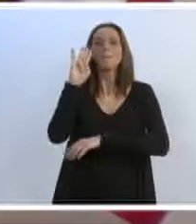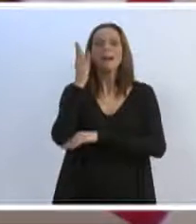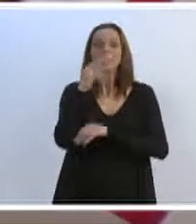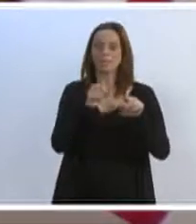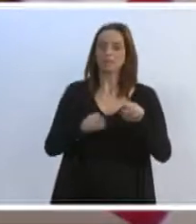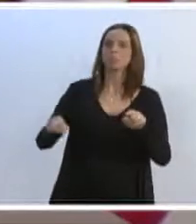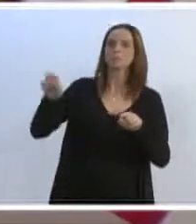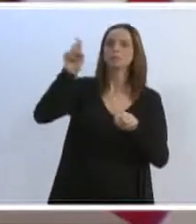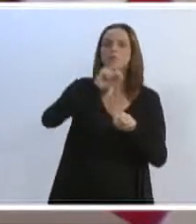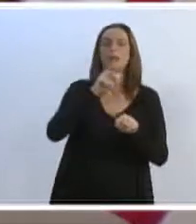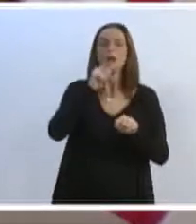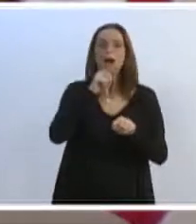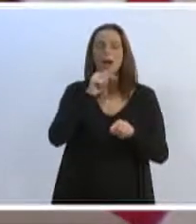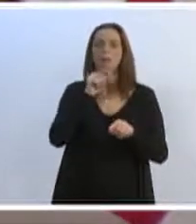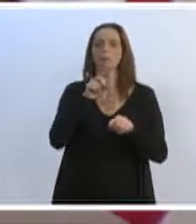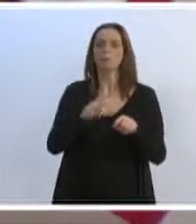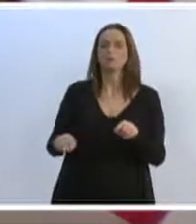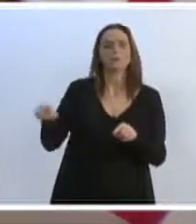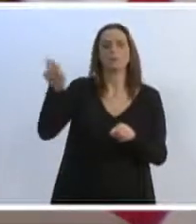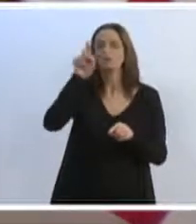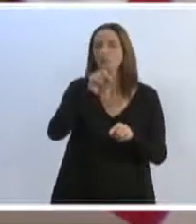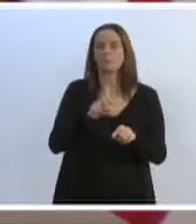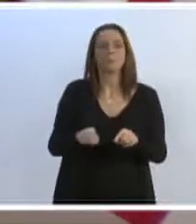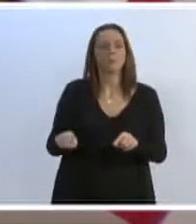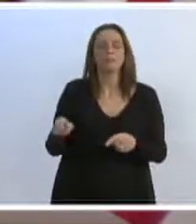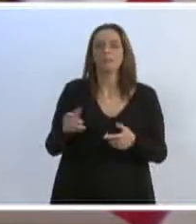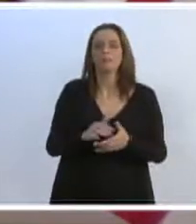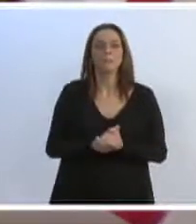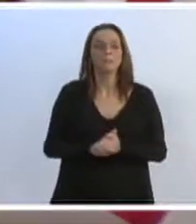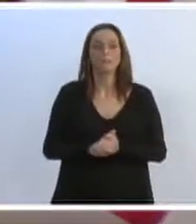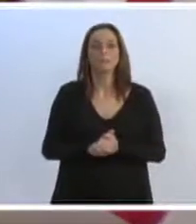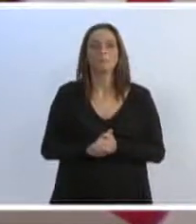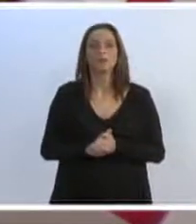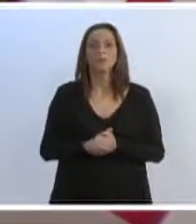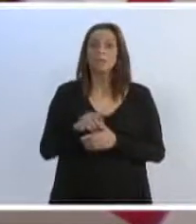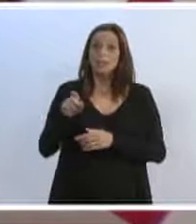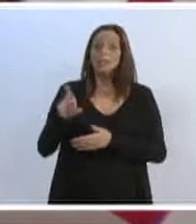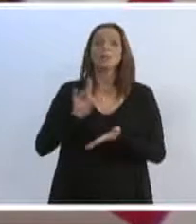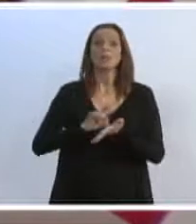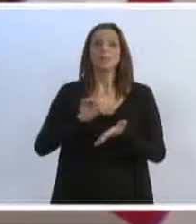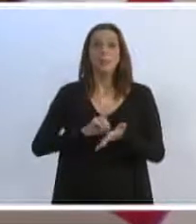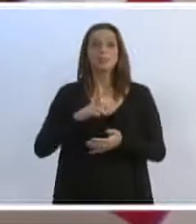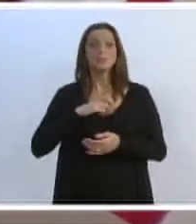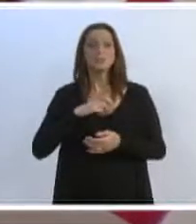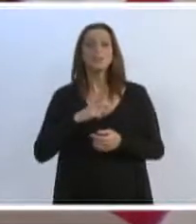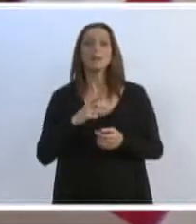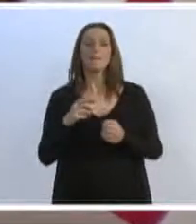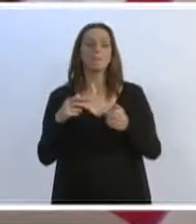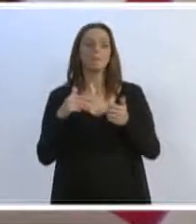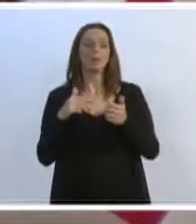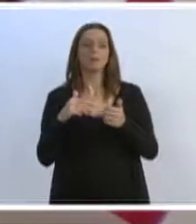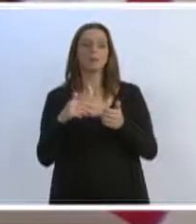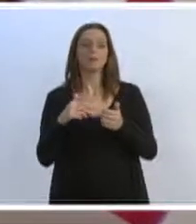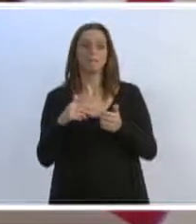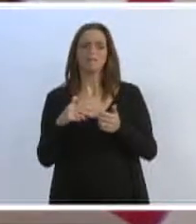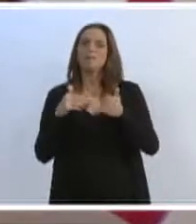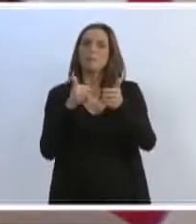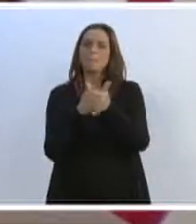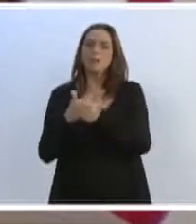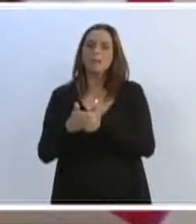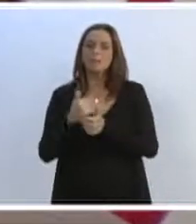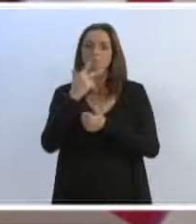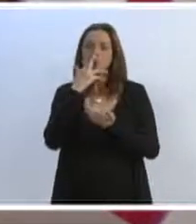em fazer a leitura de 2 trechos muito pequenos, escritos pelo tio Henrique Zimmermann. E ainda tenho aqui os originais que ele